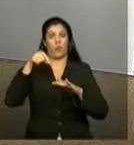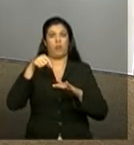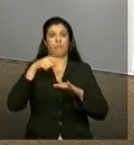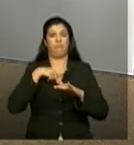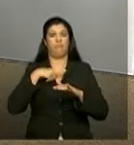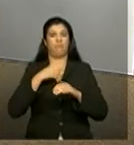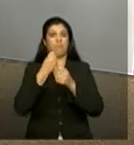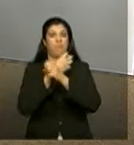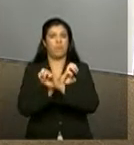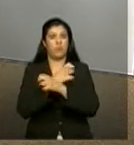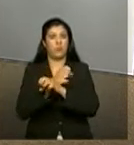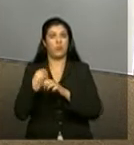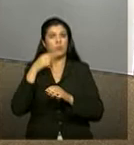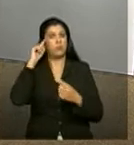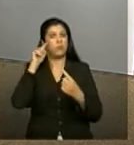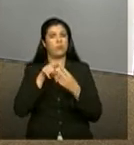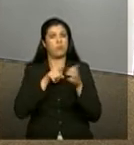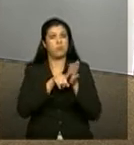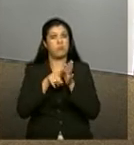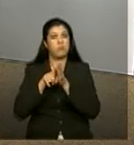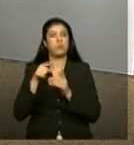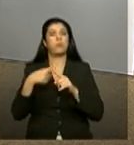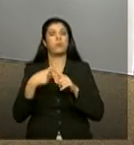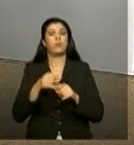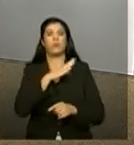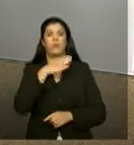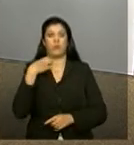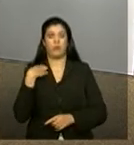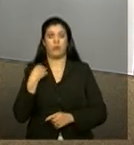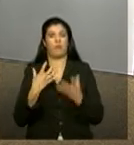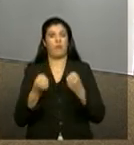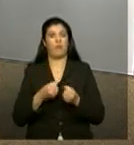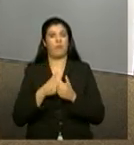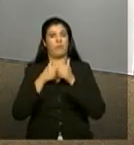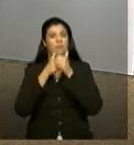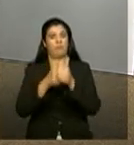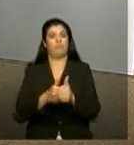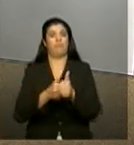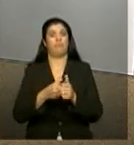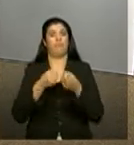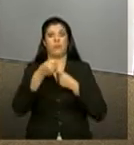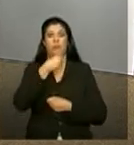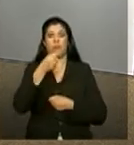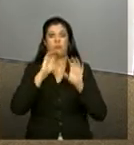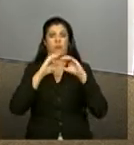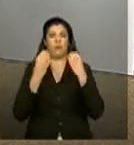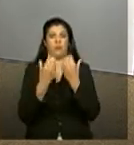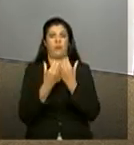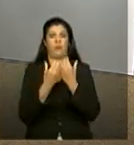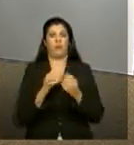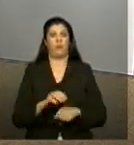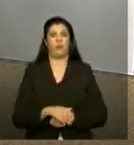com o objetivo de verificar a causa de sua morte vamos acompanhar a entrevista coletiva